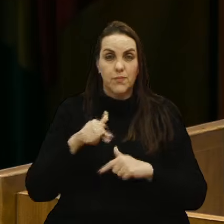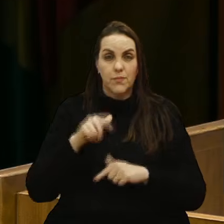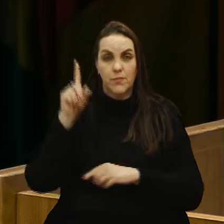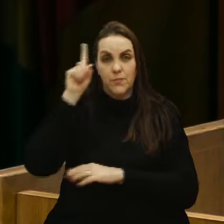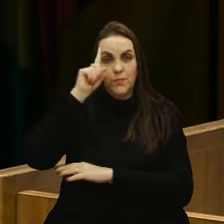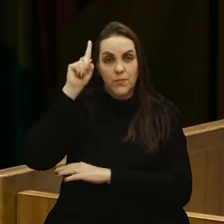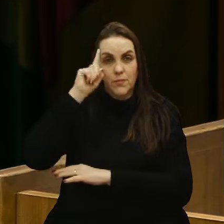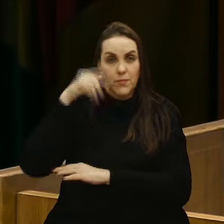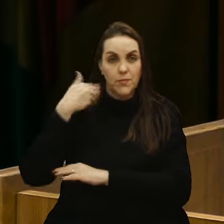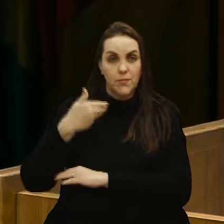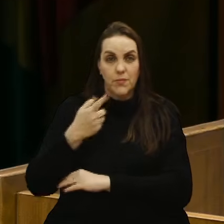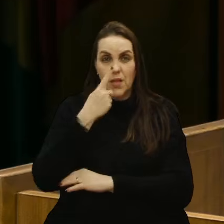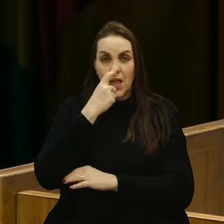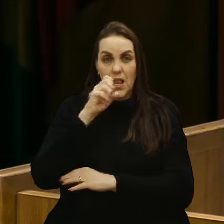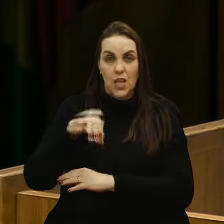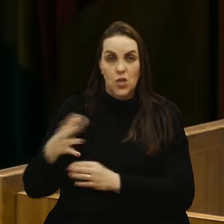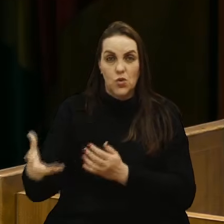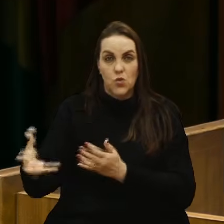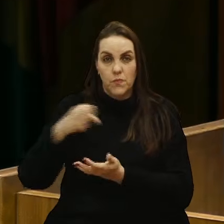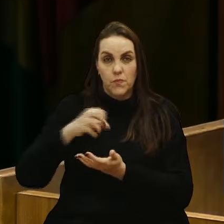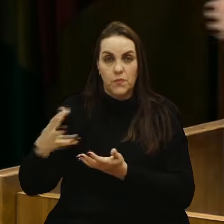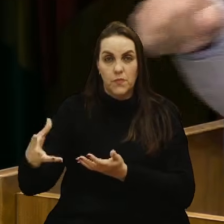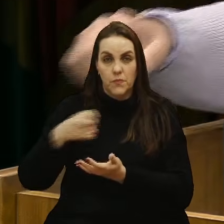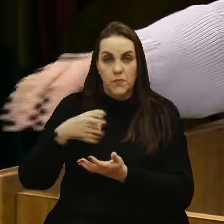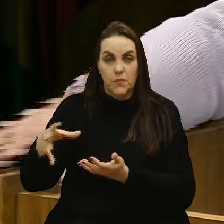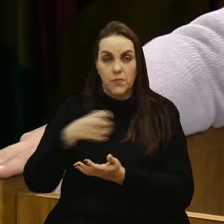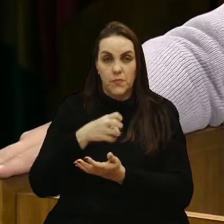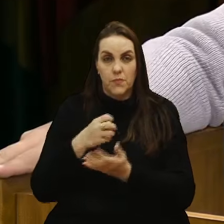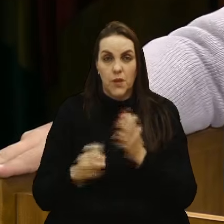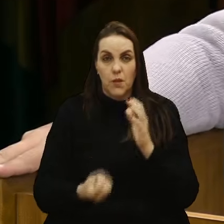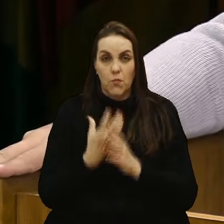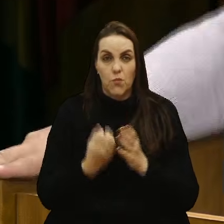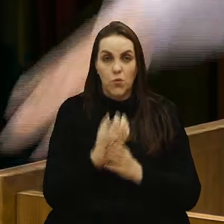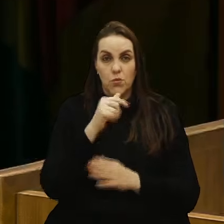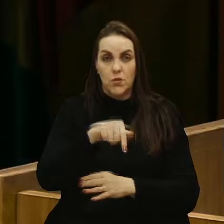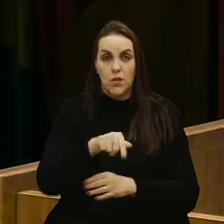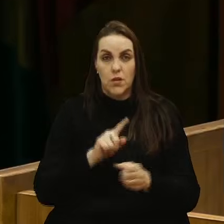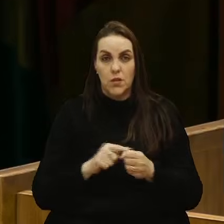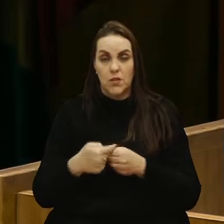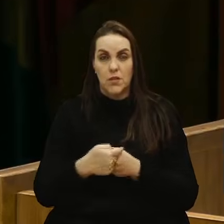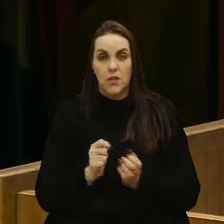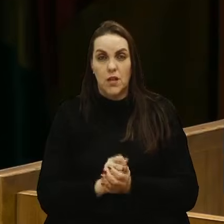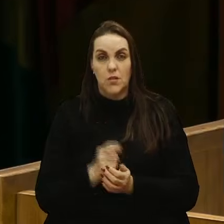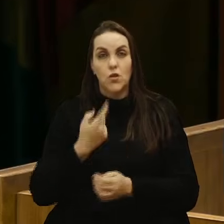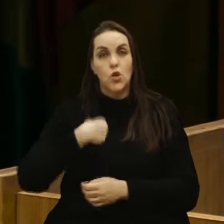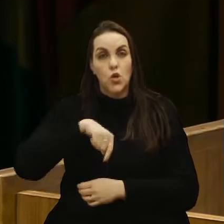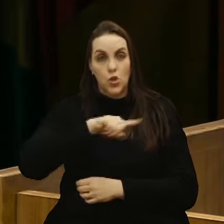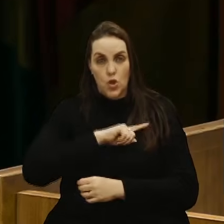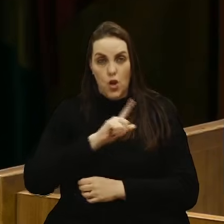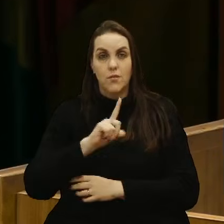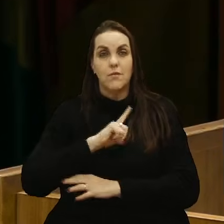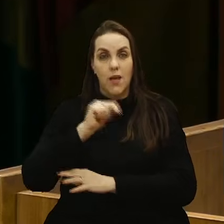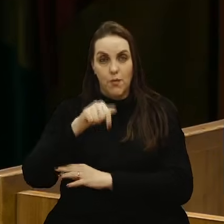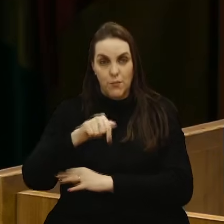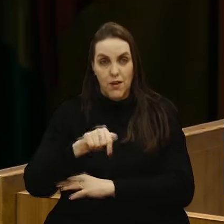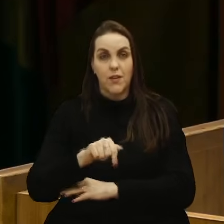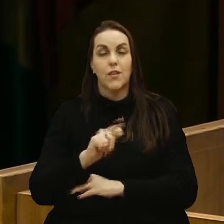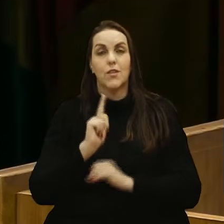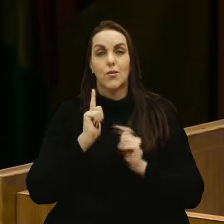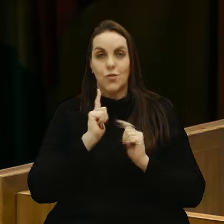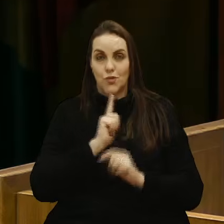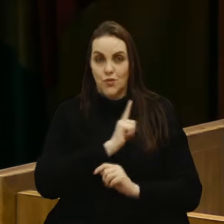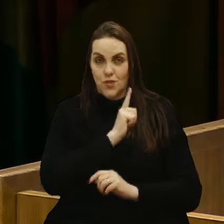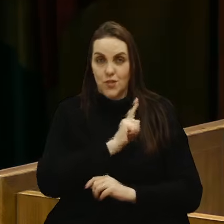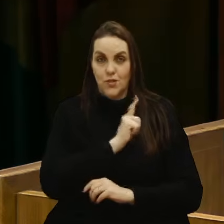diariamente recolhendo o lixo que é produzido pela nossa cidade. E nós temos gestores aqui que vira e mexe